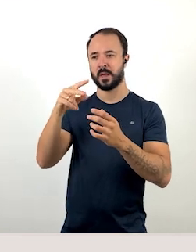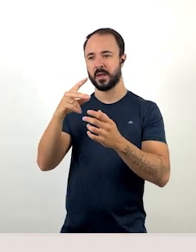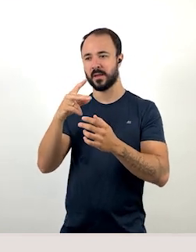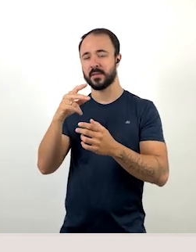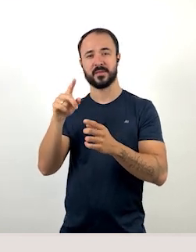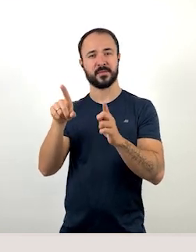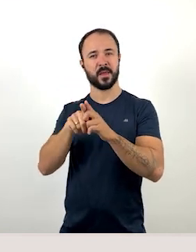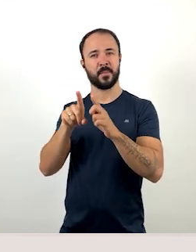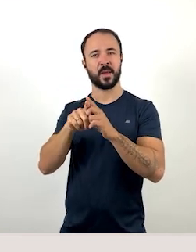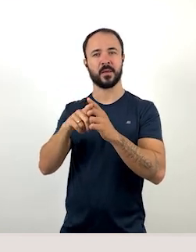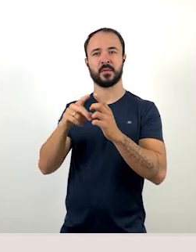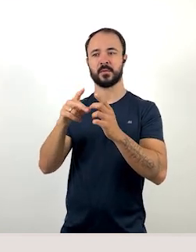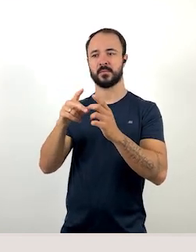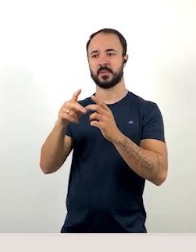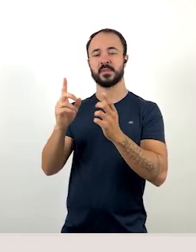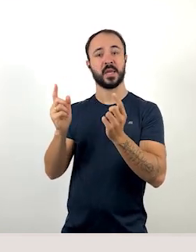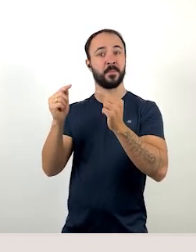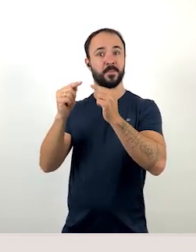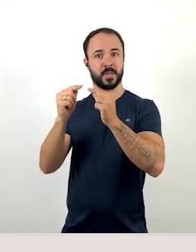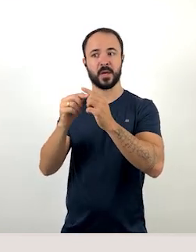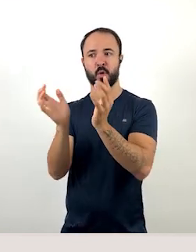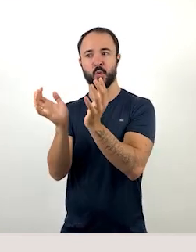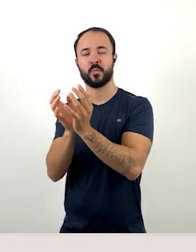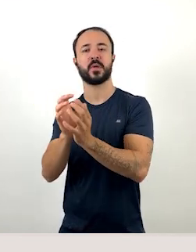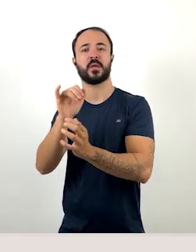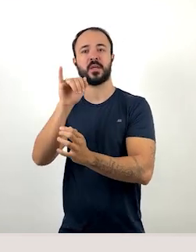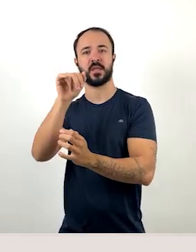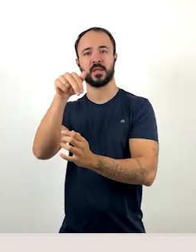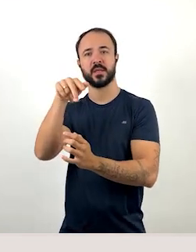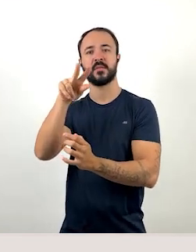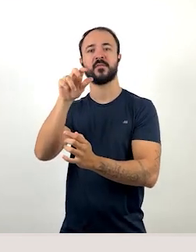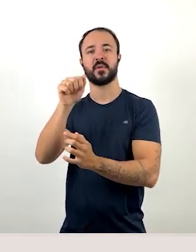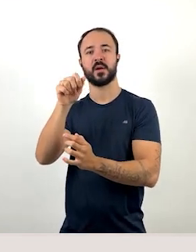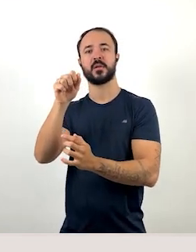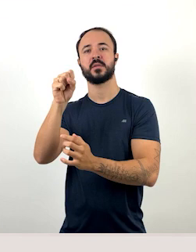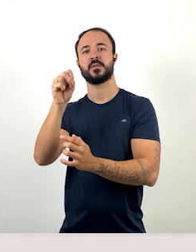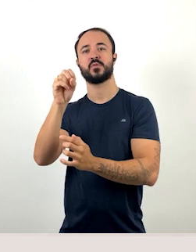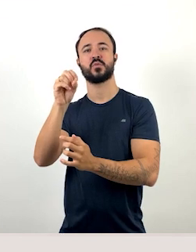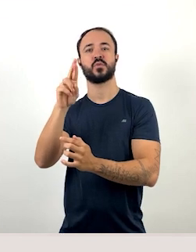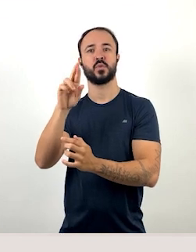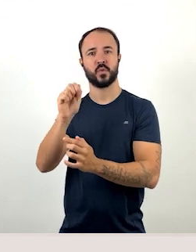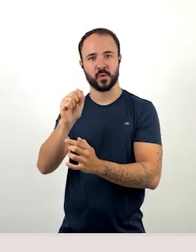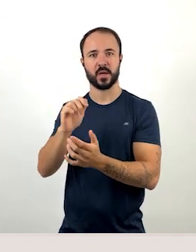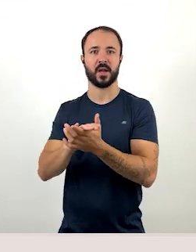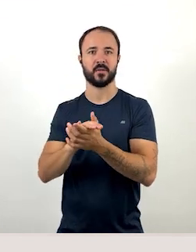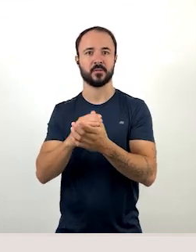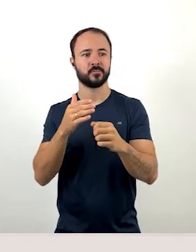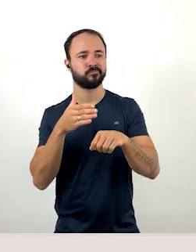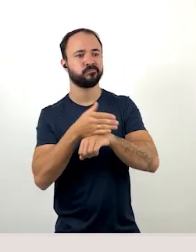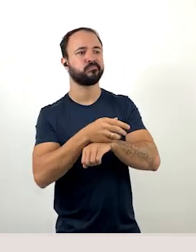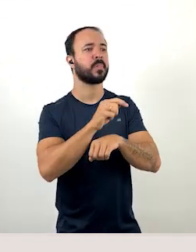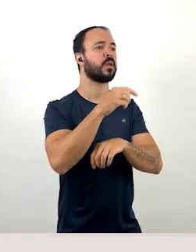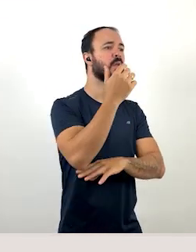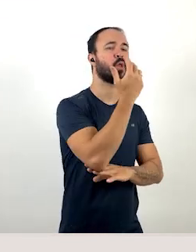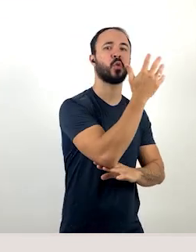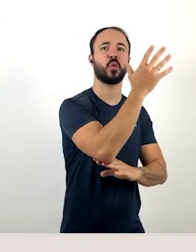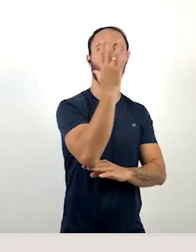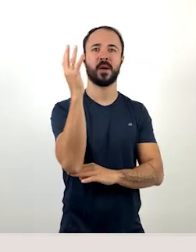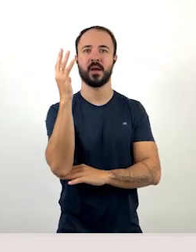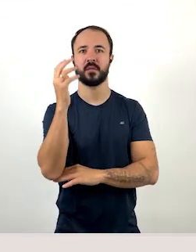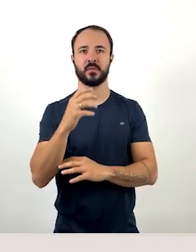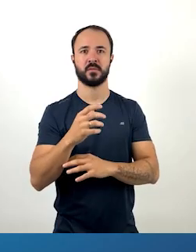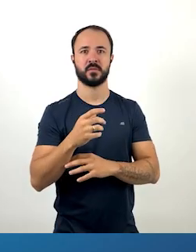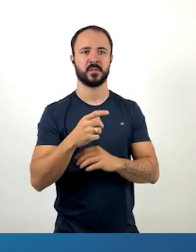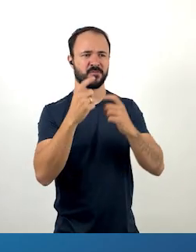representante de uma espécie invasora que traz grandes problemas agrícolas. O javali foi trazido para a criação e ele é muito mais agressivo que o porco do mato.